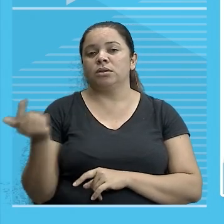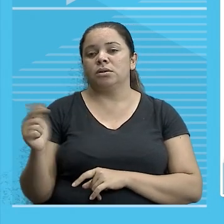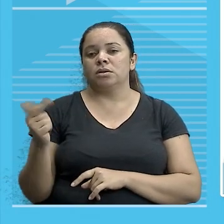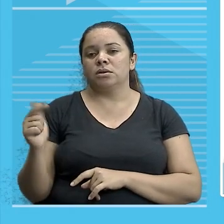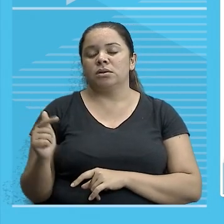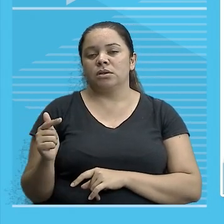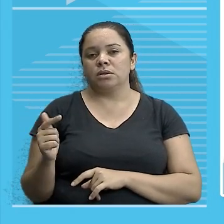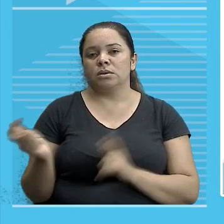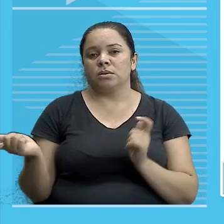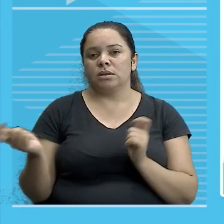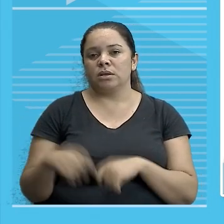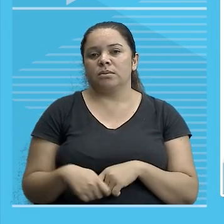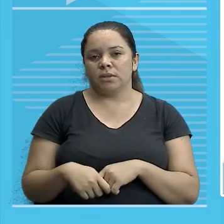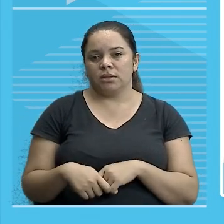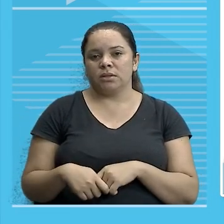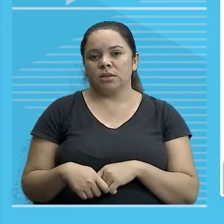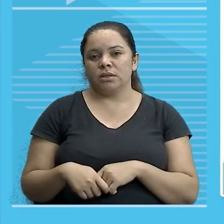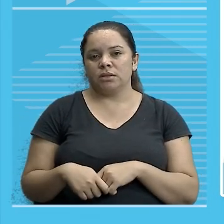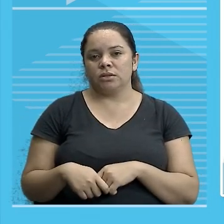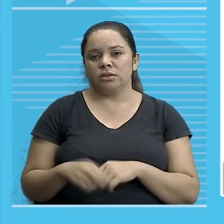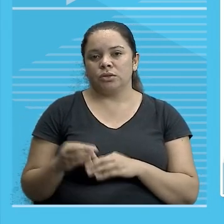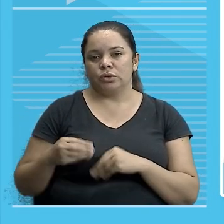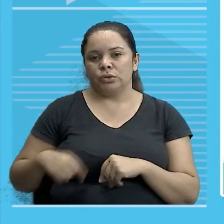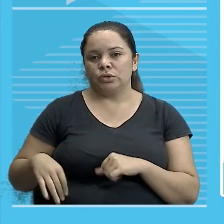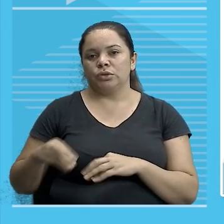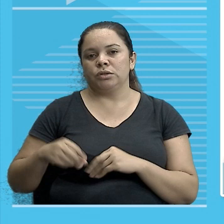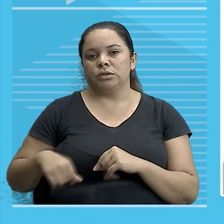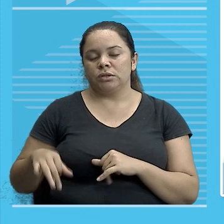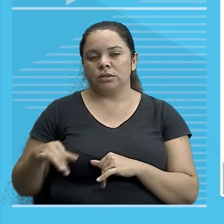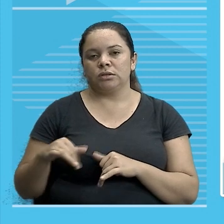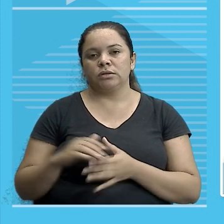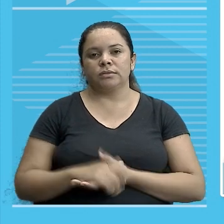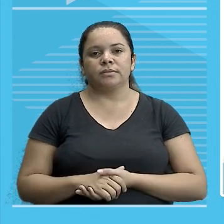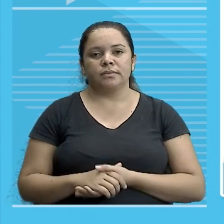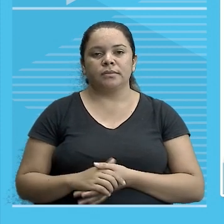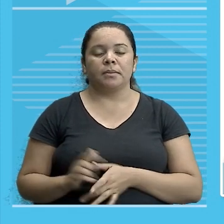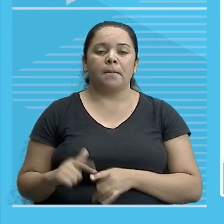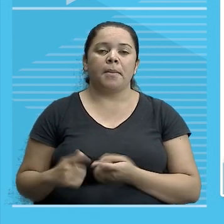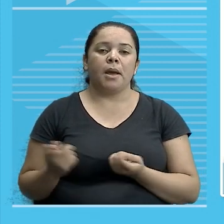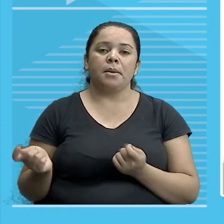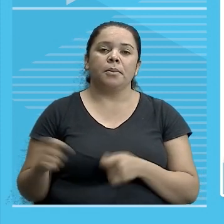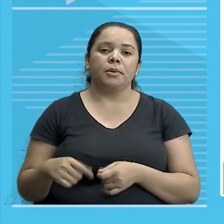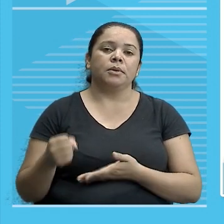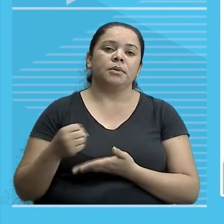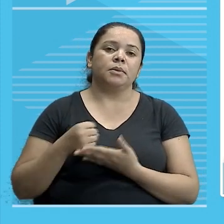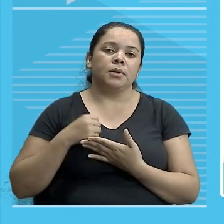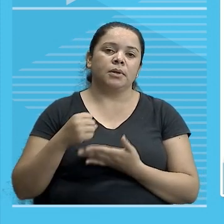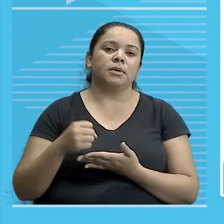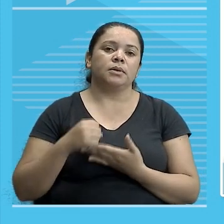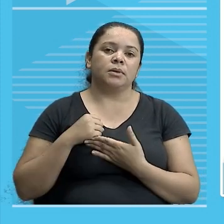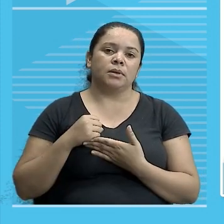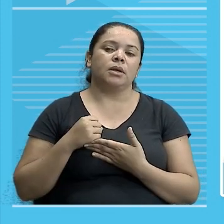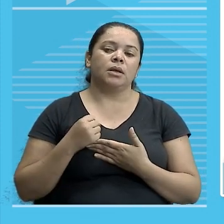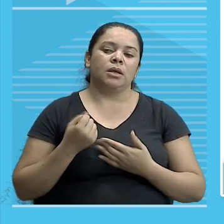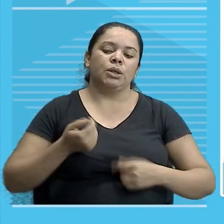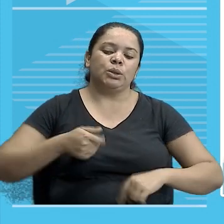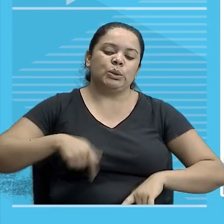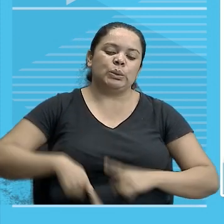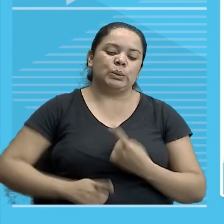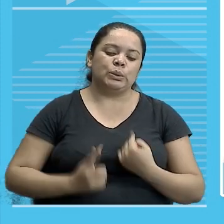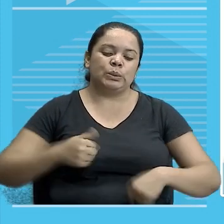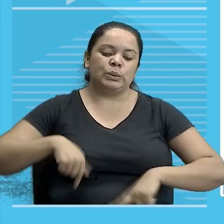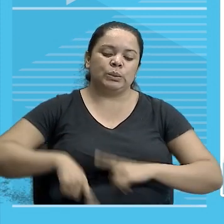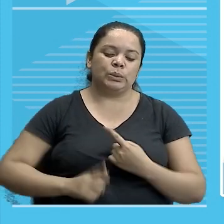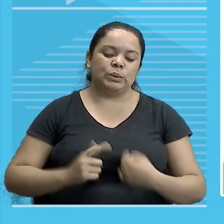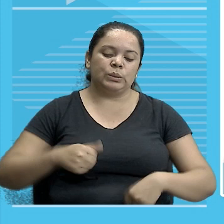serve para nos ajudar na questão do trânsito intestinal. Pessoas que têm prisão de ventre, por